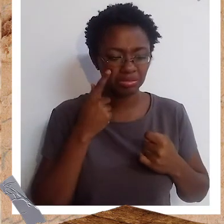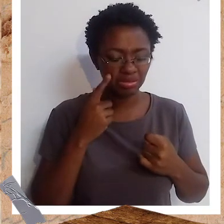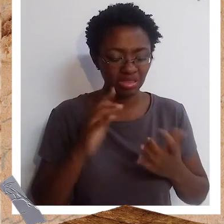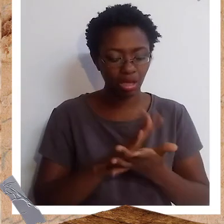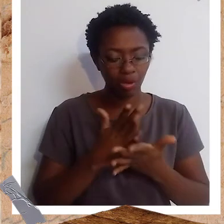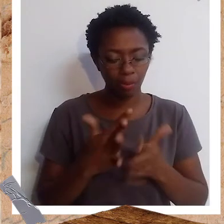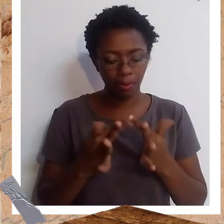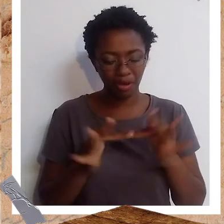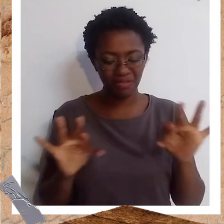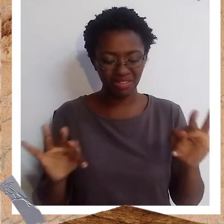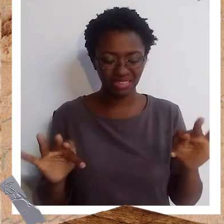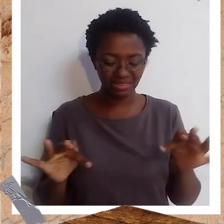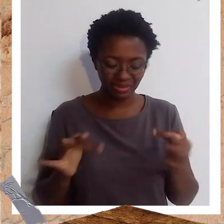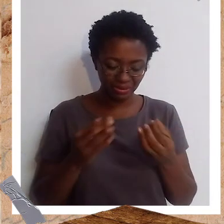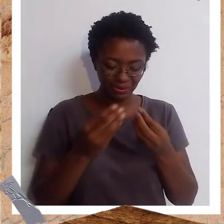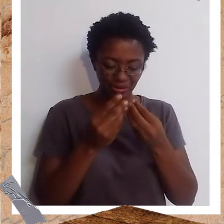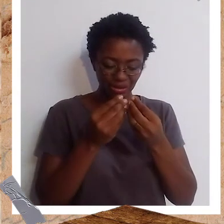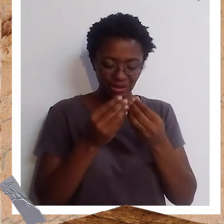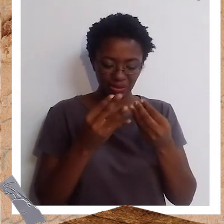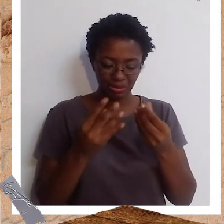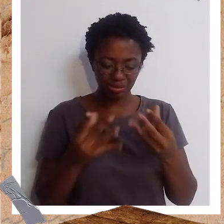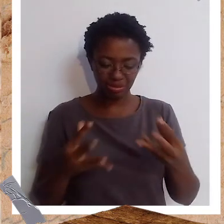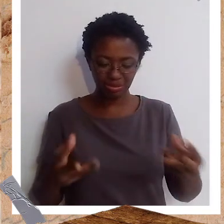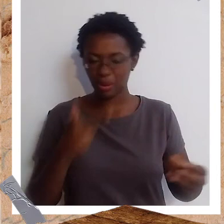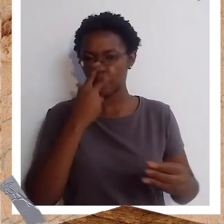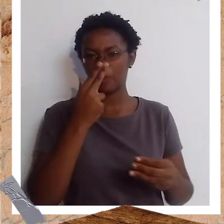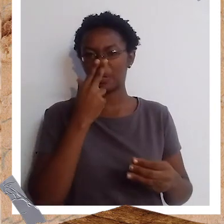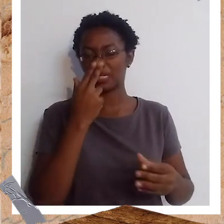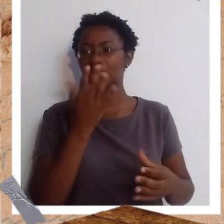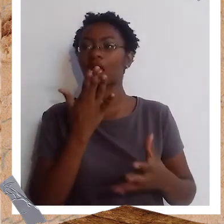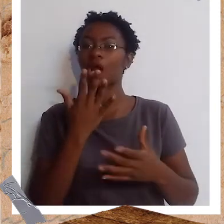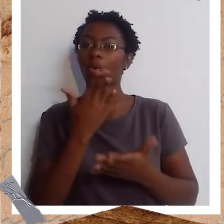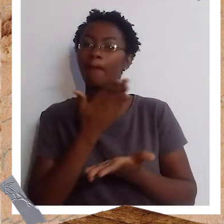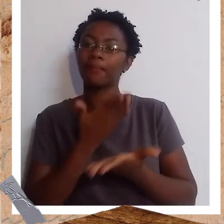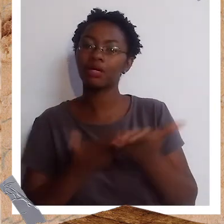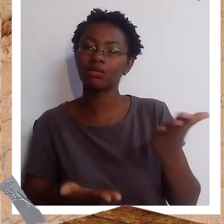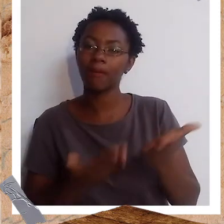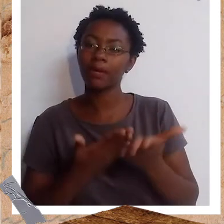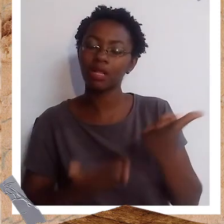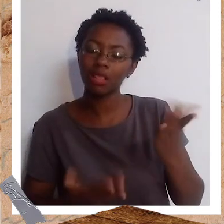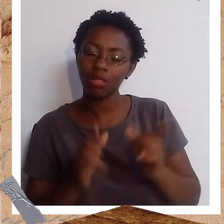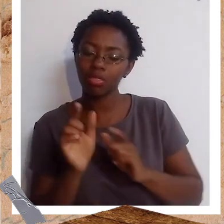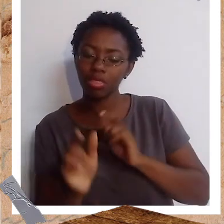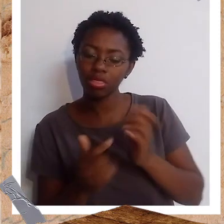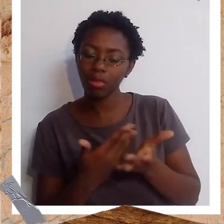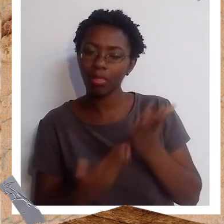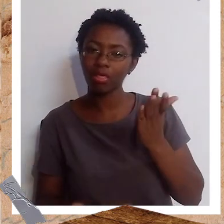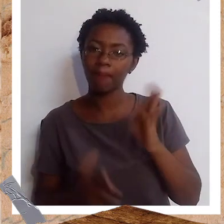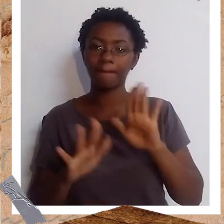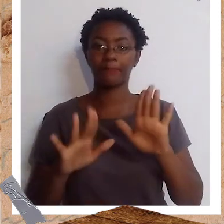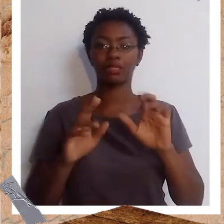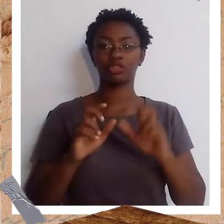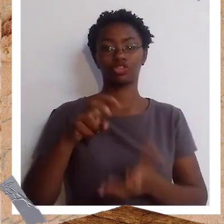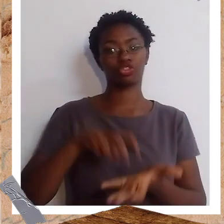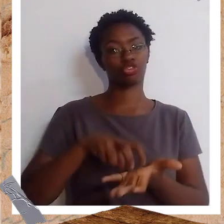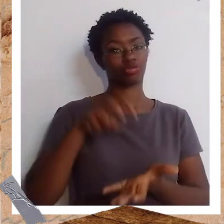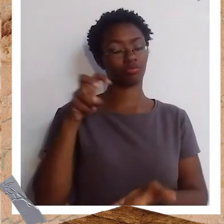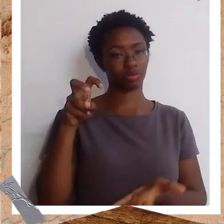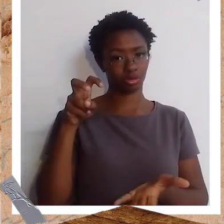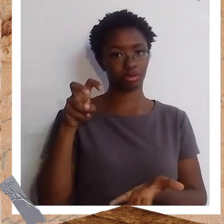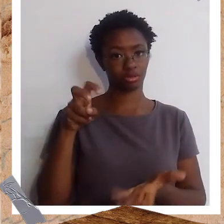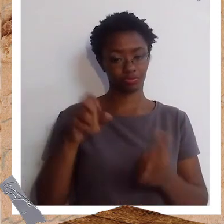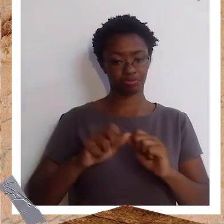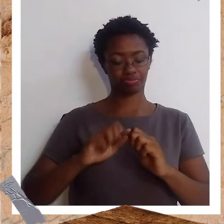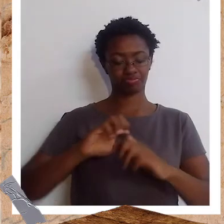borradas, tinta que escorre após o temporal dentro do peito. E quando o dia amanhece, as folhas daquele